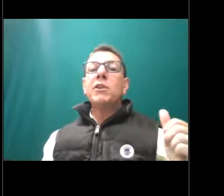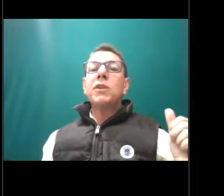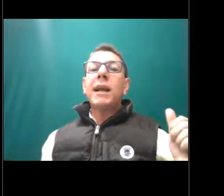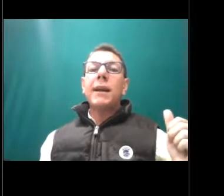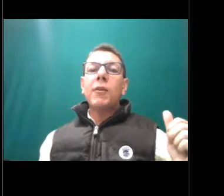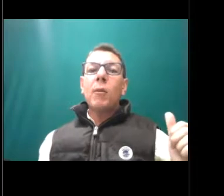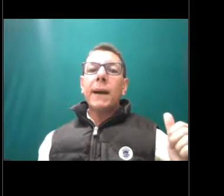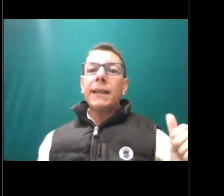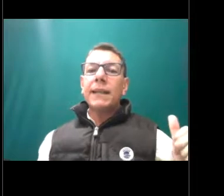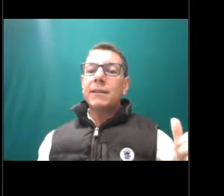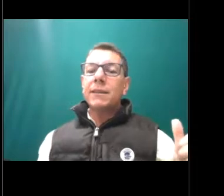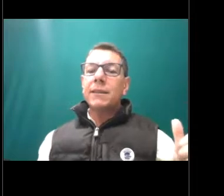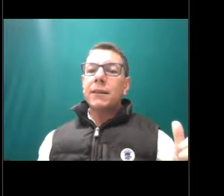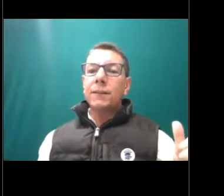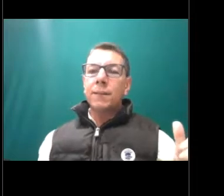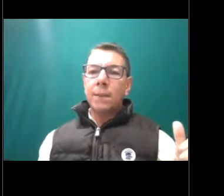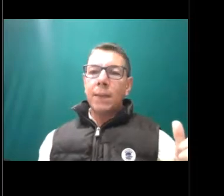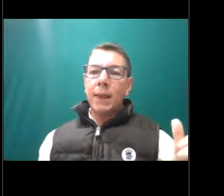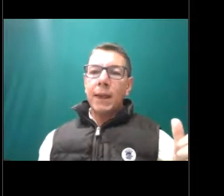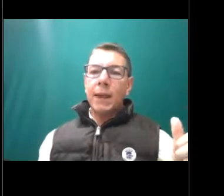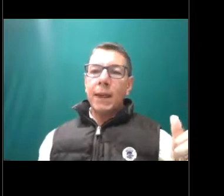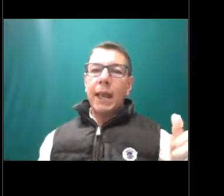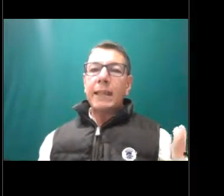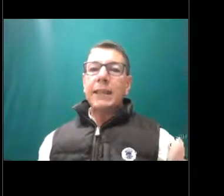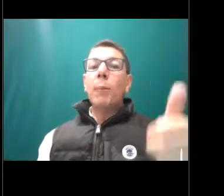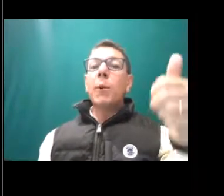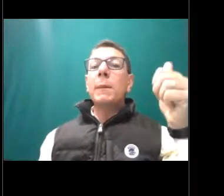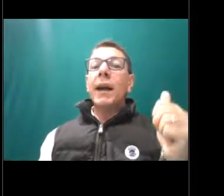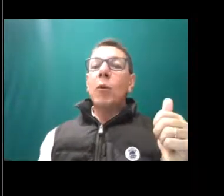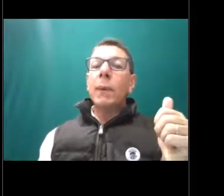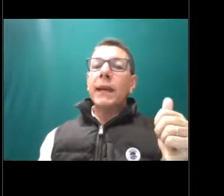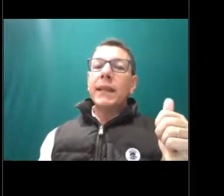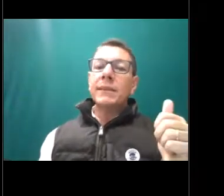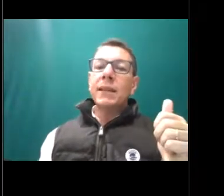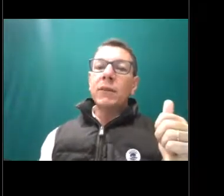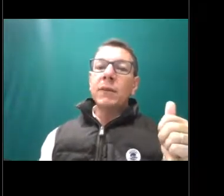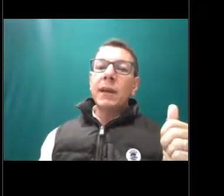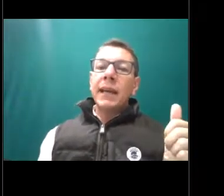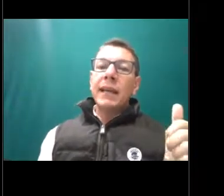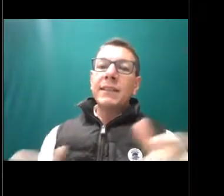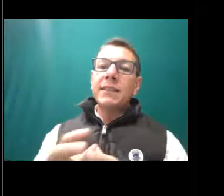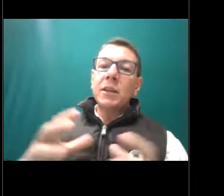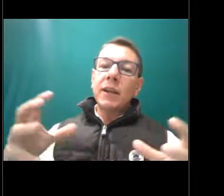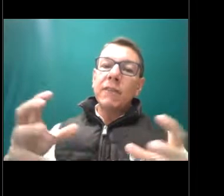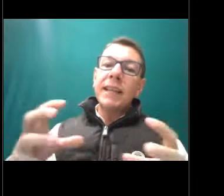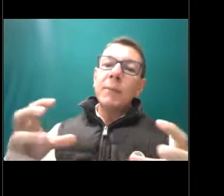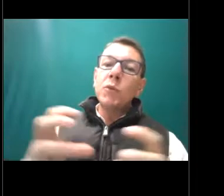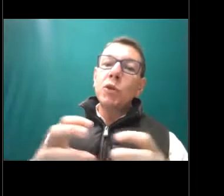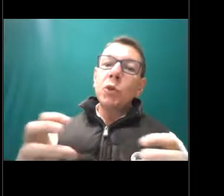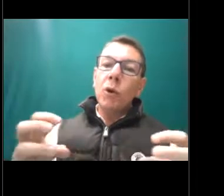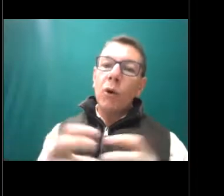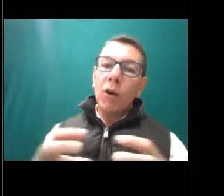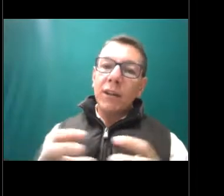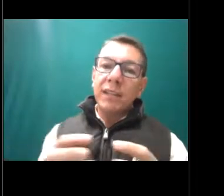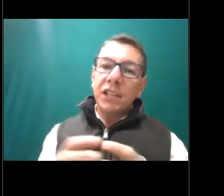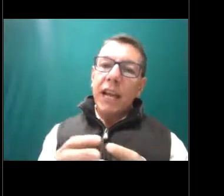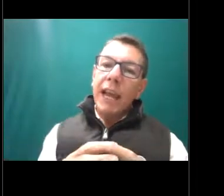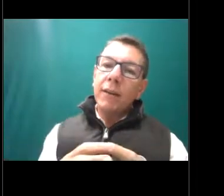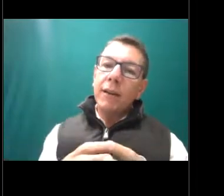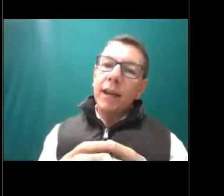vou me prejudicar na compactação, né? E tendo problema na compactação, esse silo ali vai ter